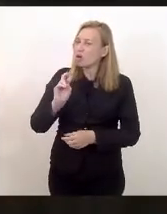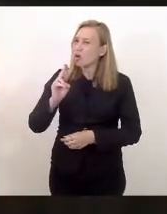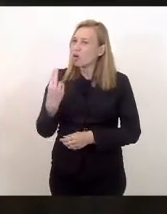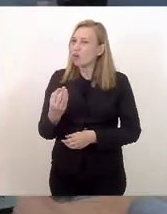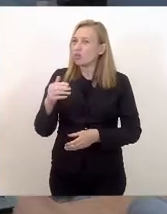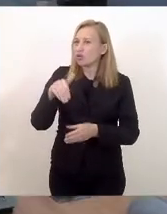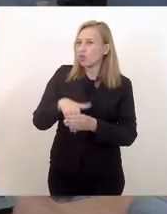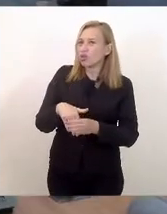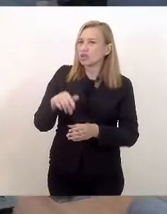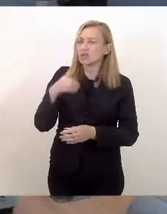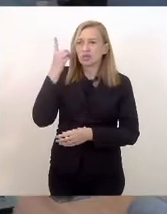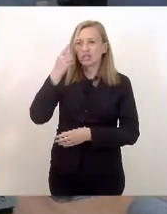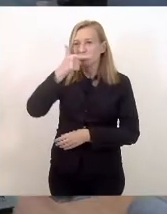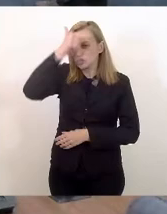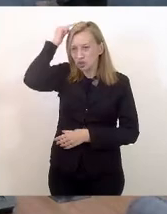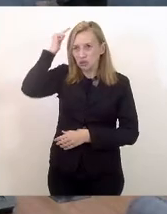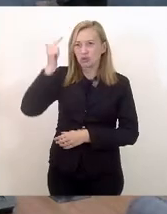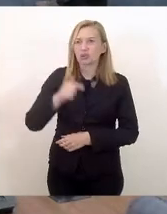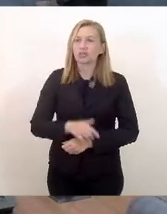Luiz.